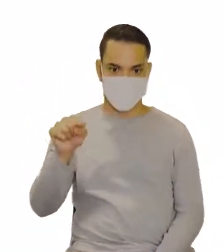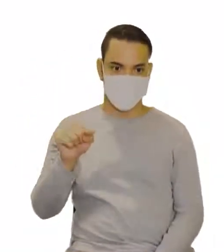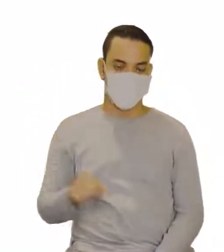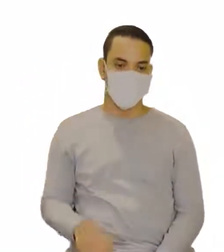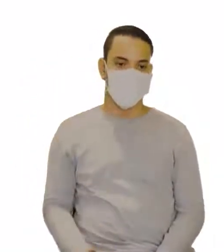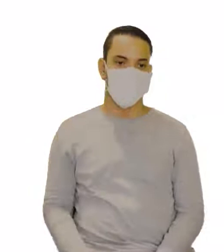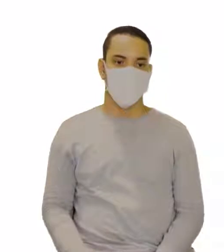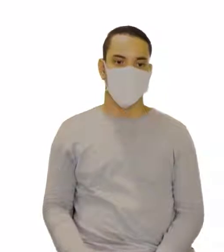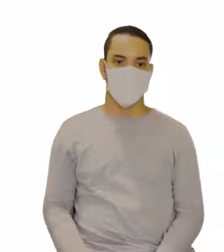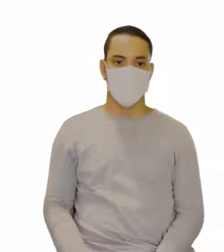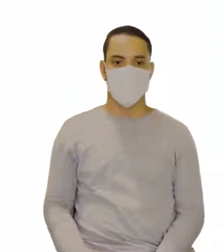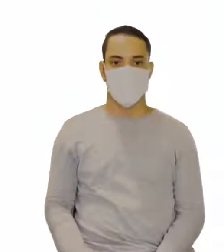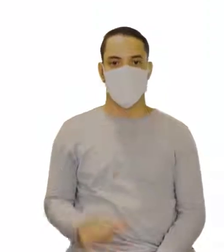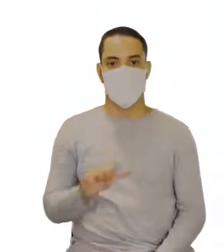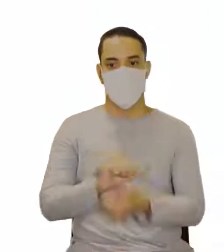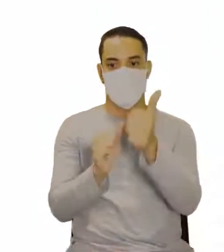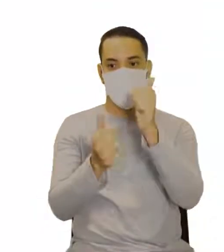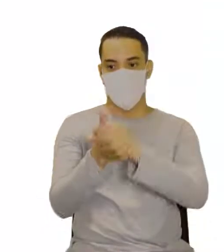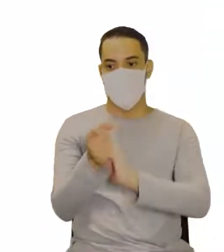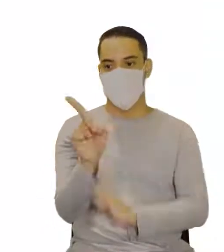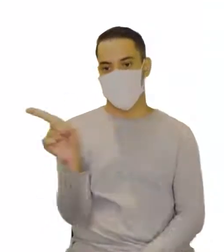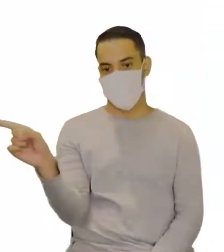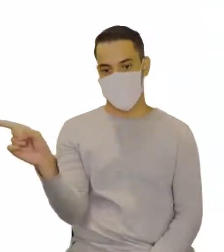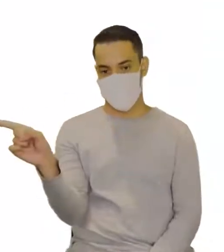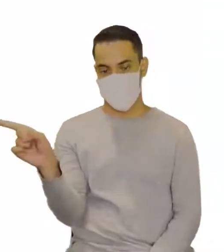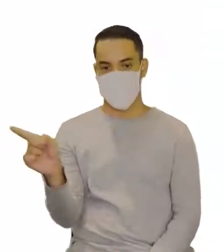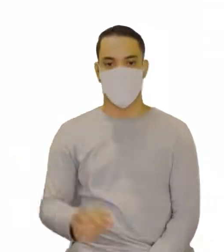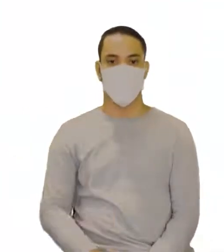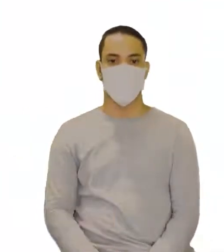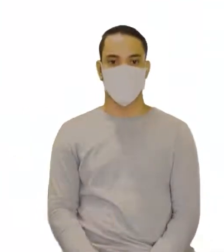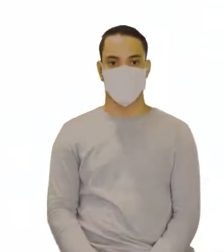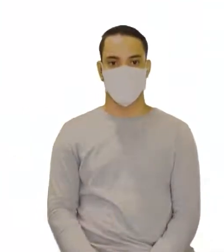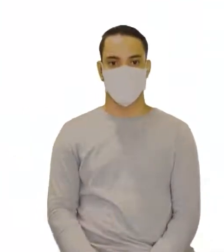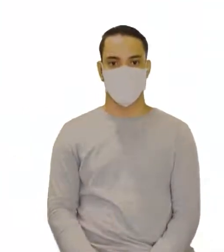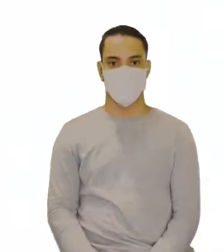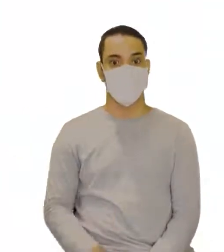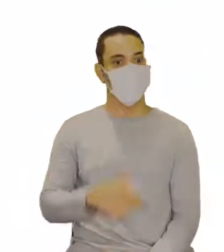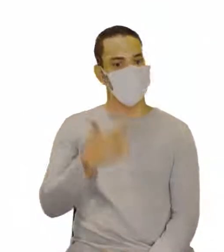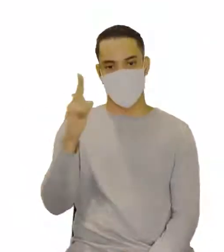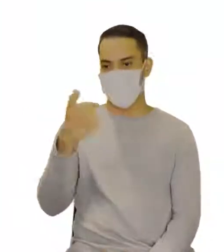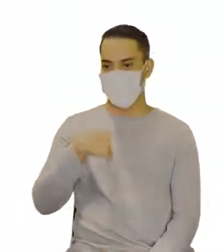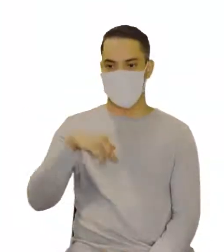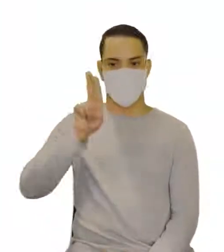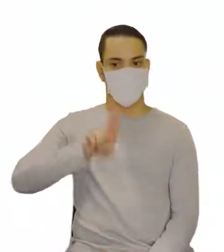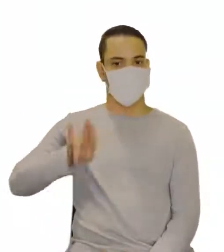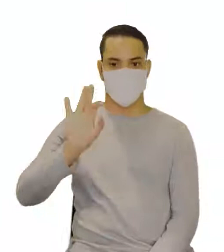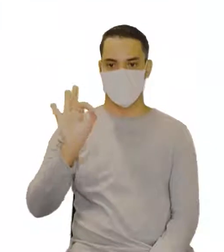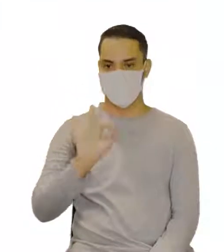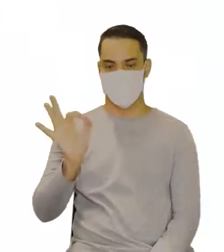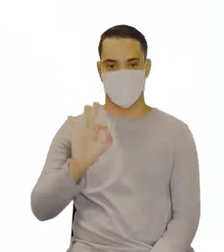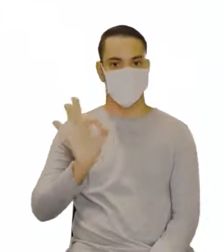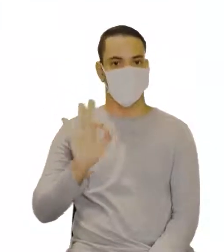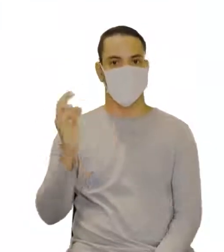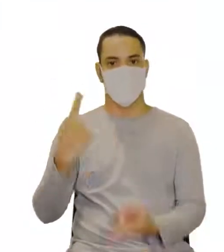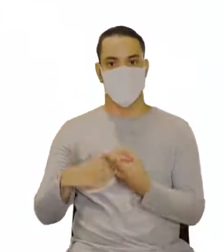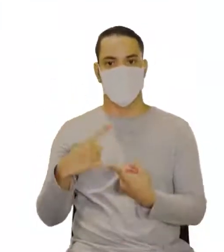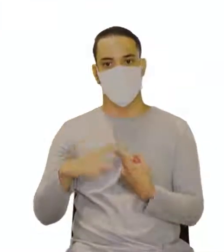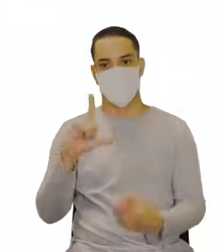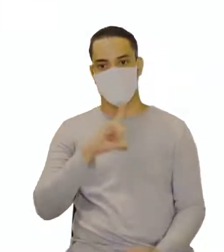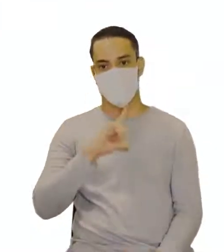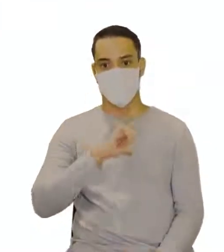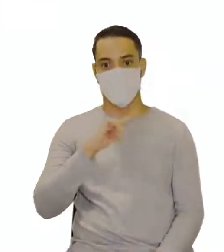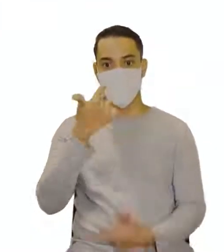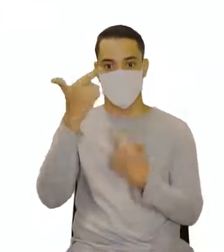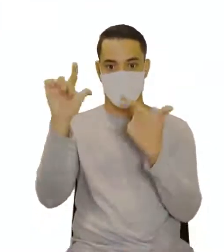e colocou aqui. Professor, e o outro trecho? Pessoal, o outro a gente não vai utilizar, porque vai ter circulação aqui, ó,